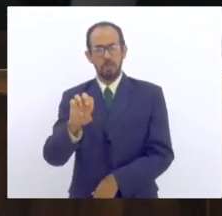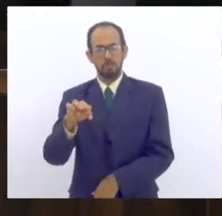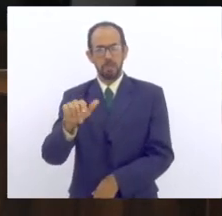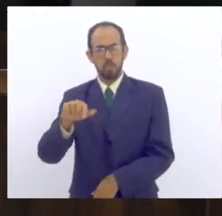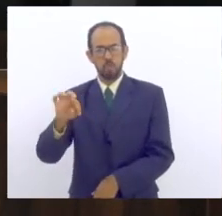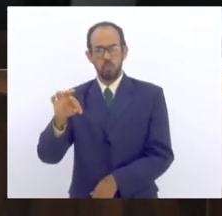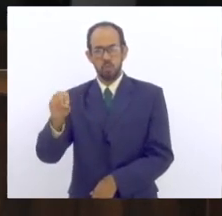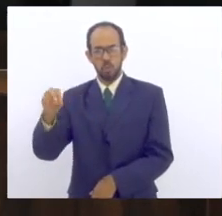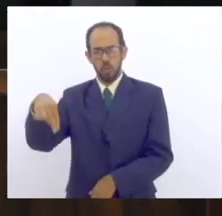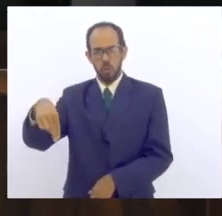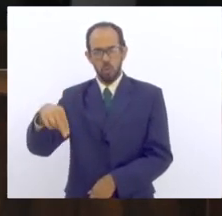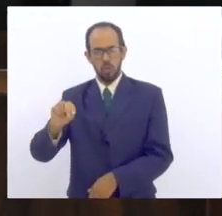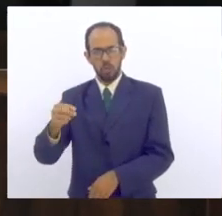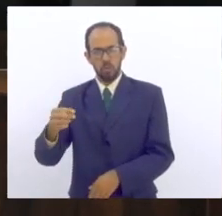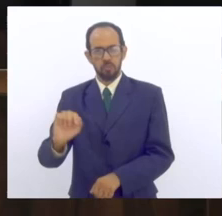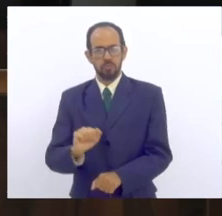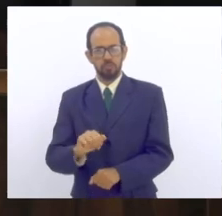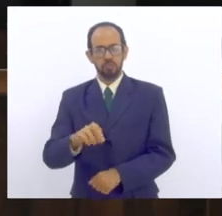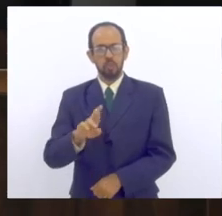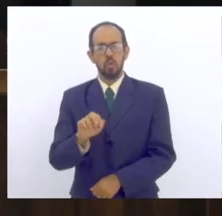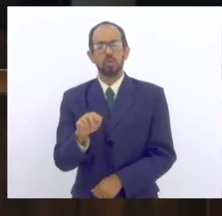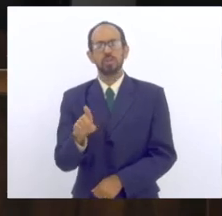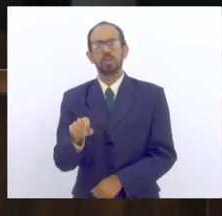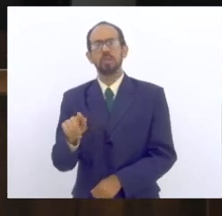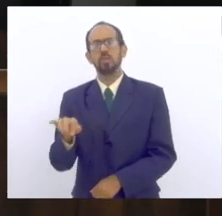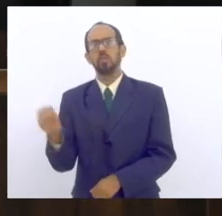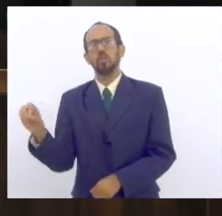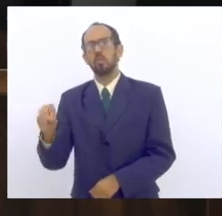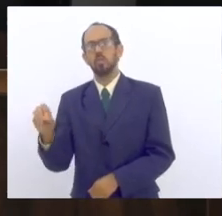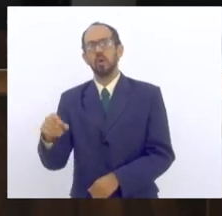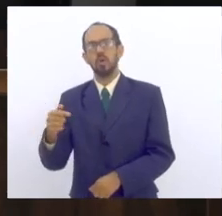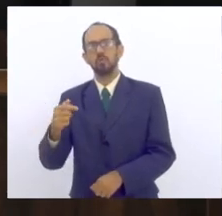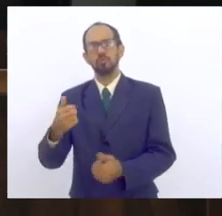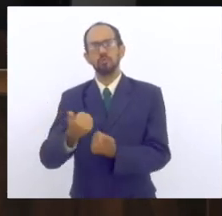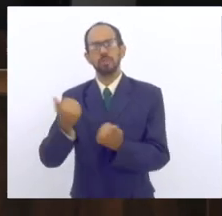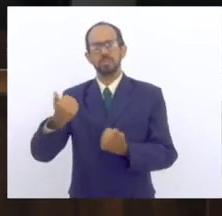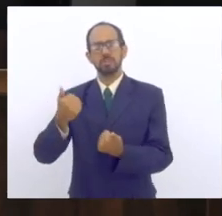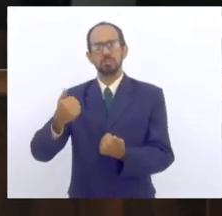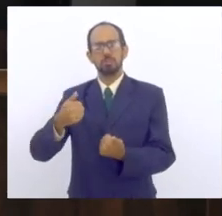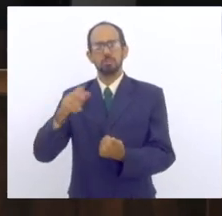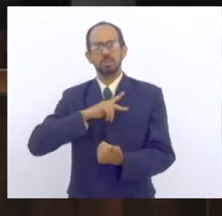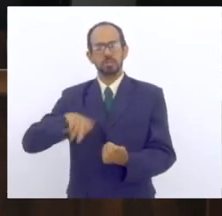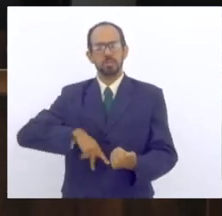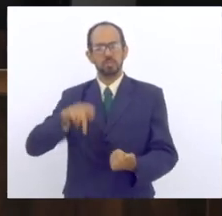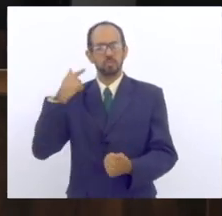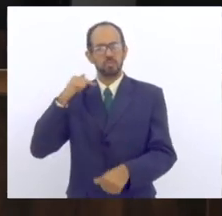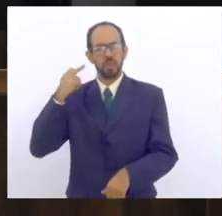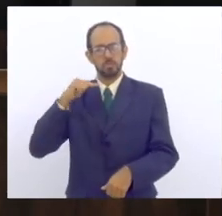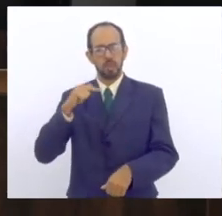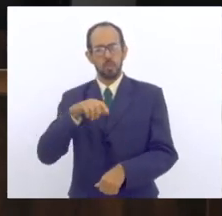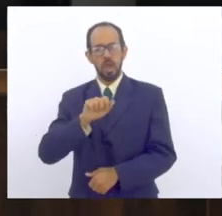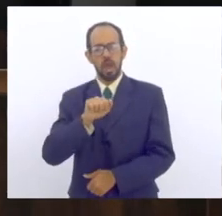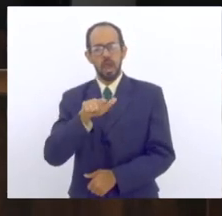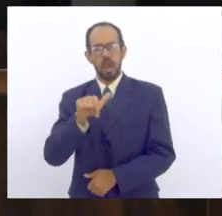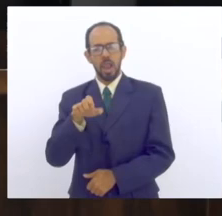OAB Rodrigo bus vice-presidente Geral do Flamengo Alex Moreira representando